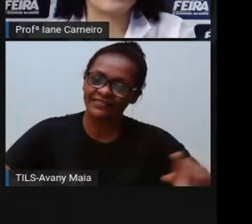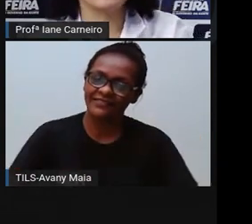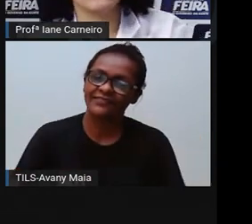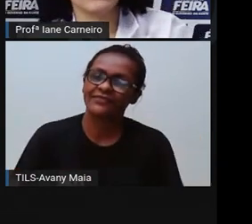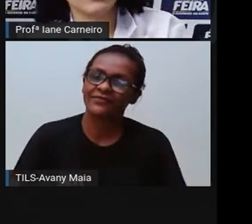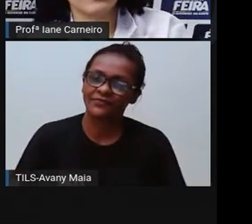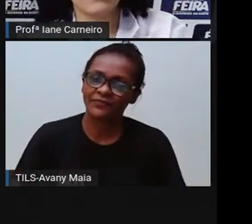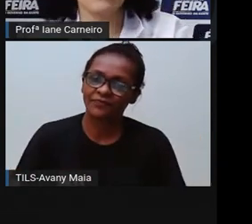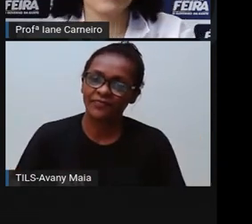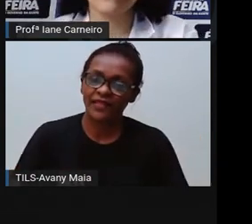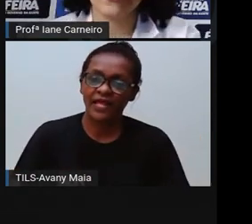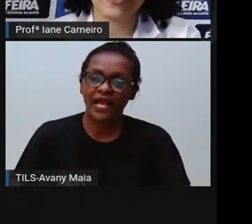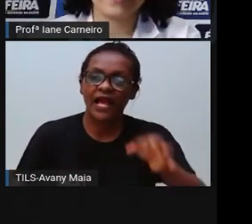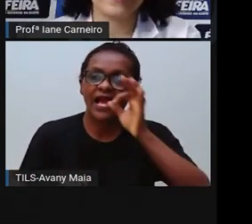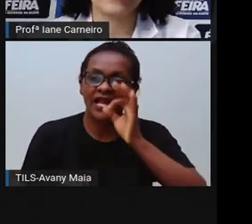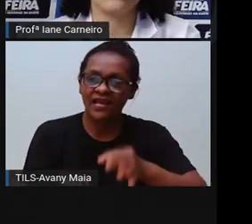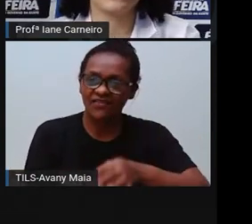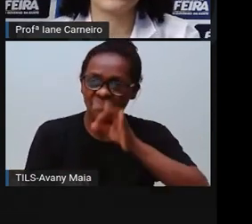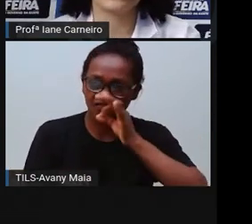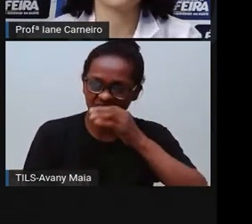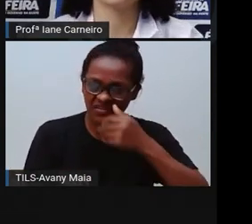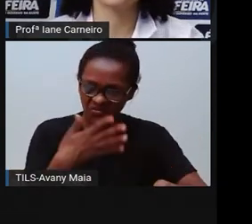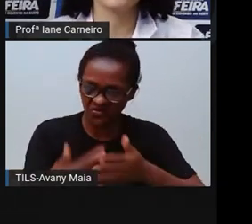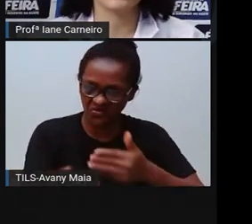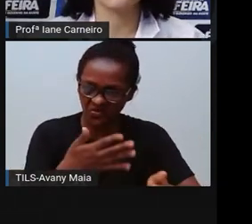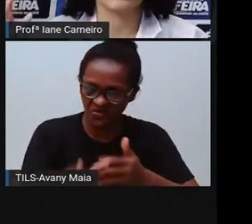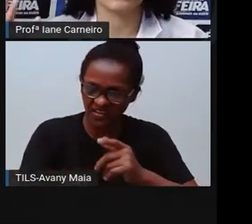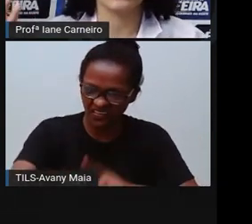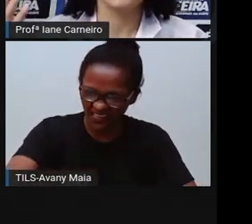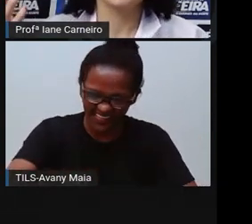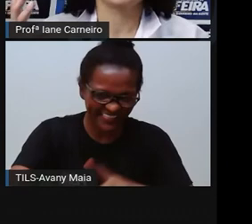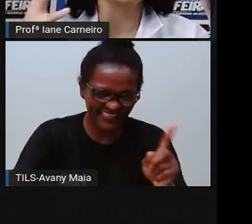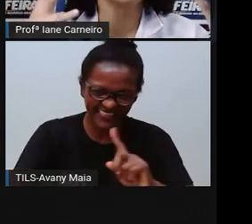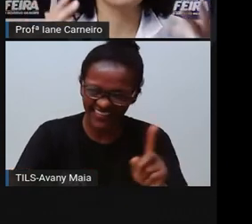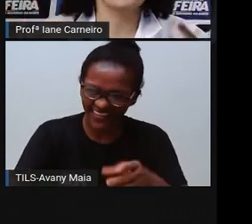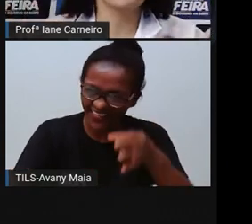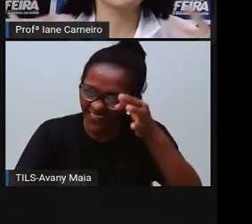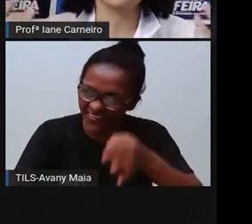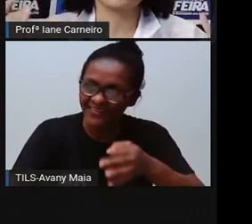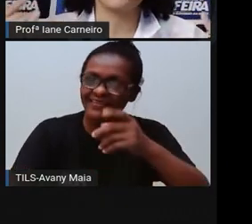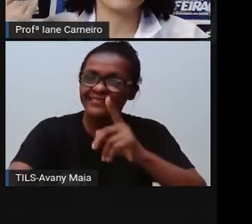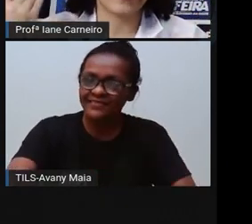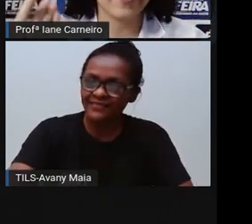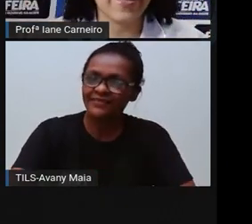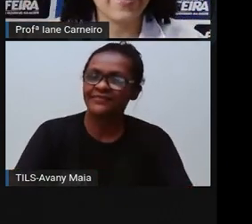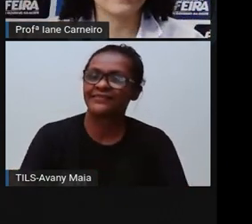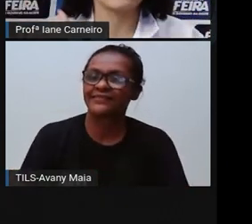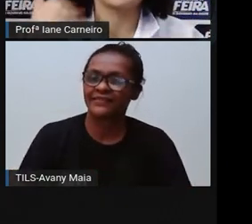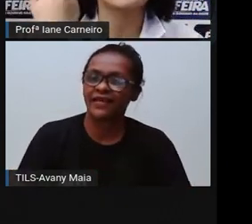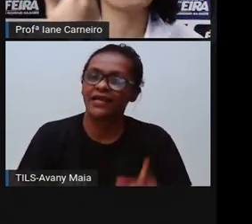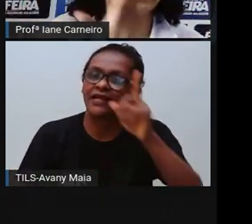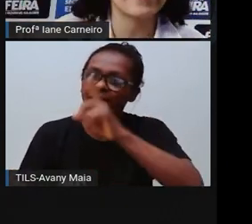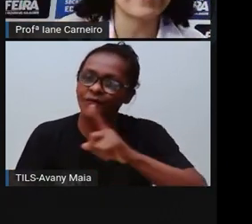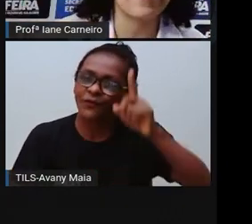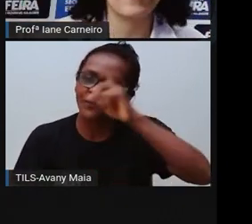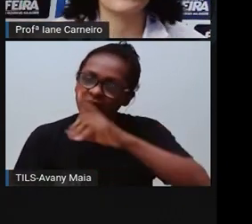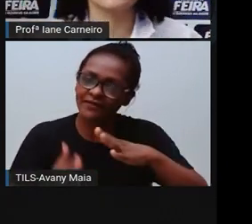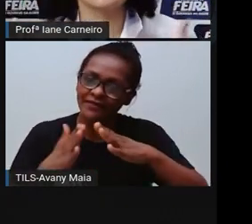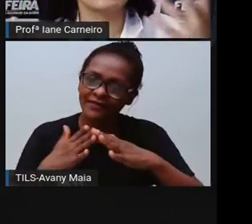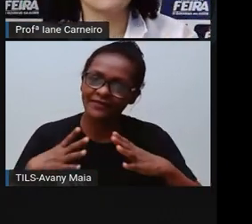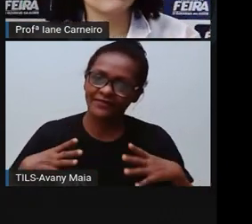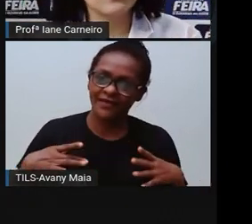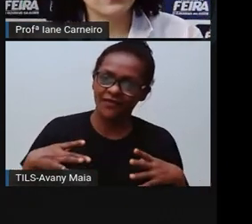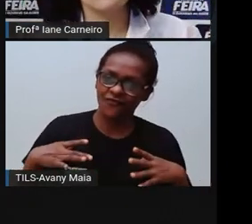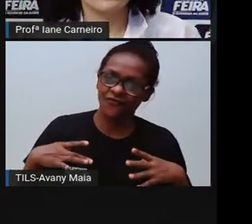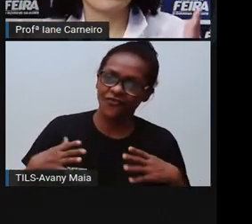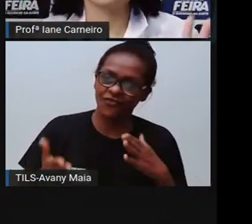manhã à noite, né, ou meio-dia, tem atividades que a gente não consegue fazer, né, no domingo, que é um dia que a gente está em casa, sem estar trabalhando,